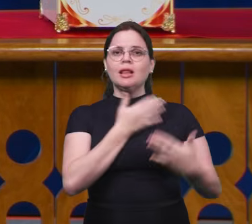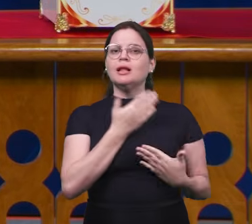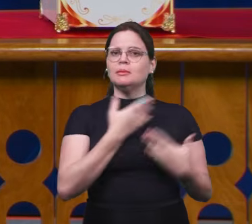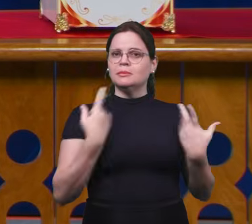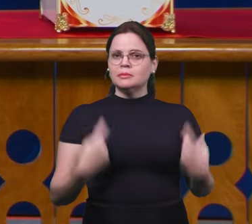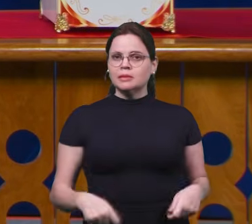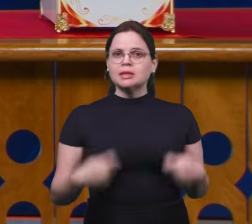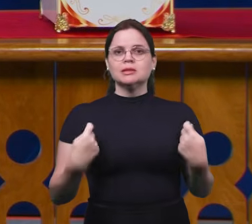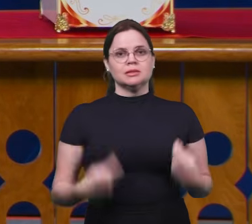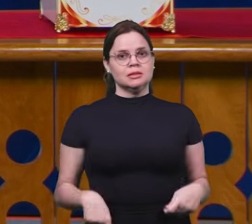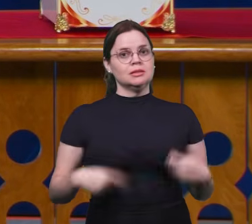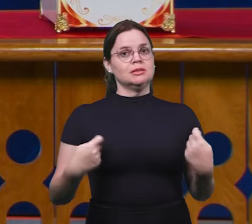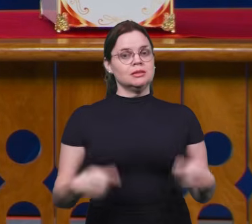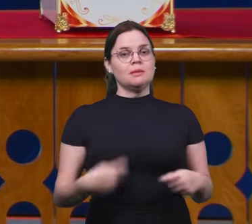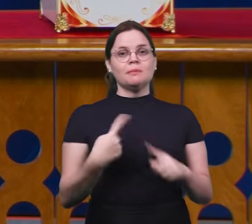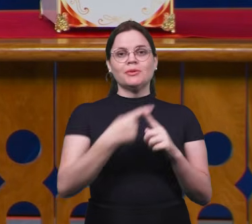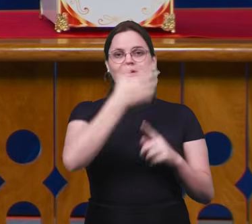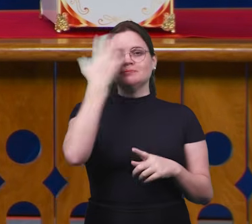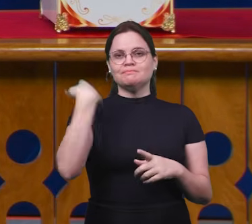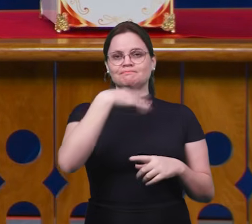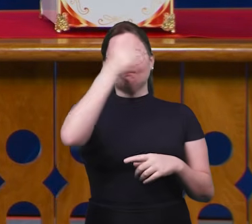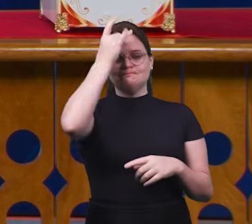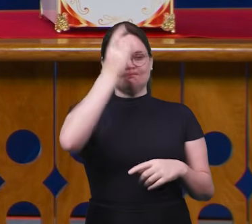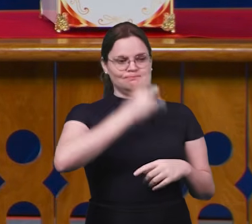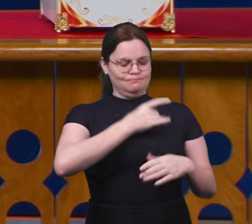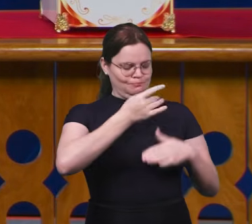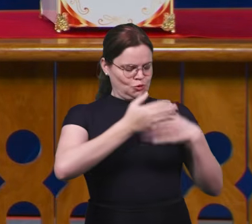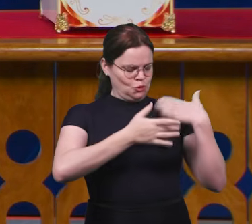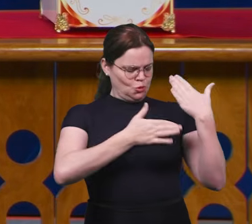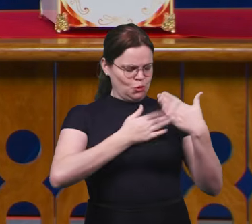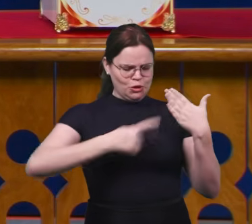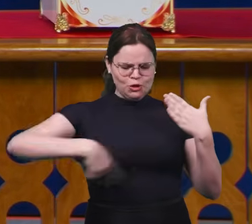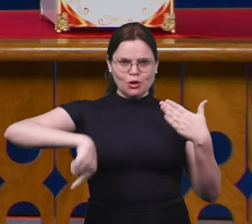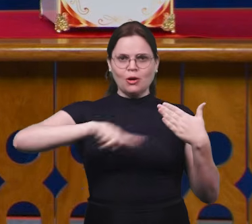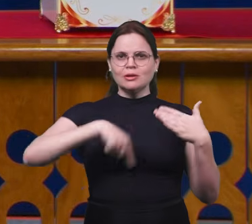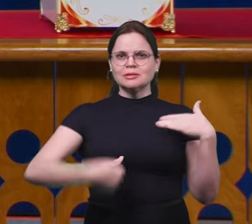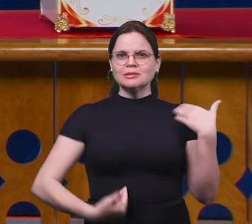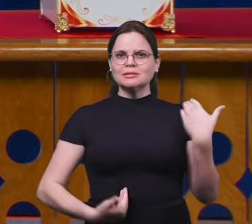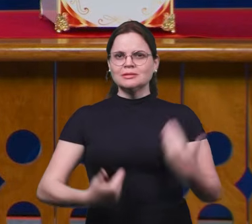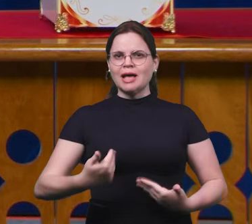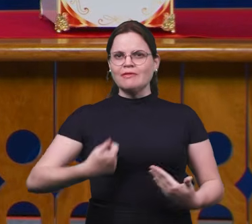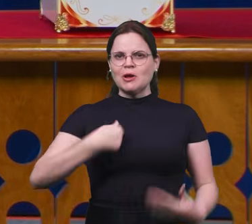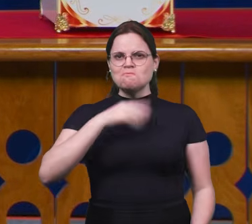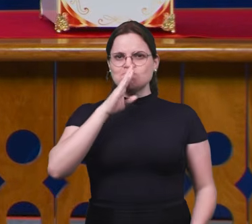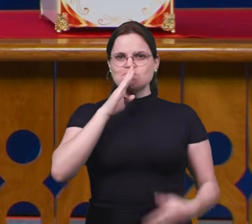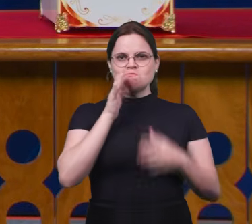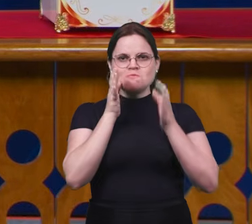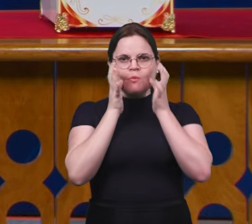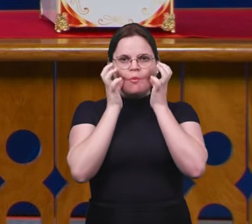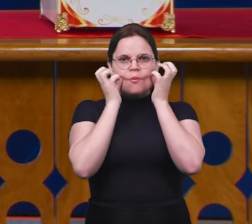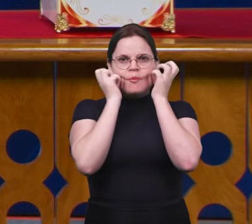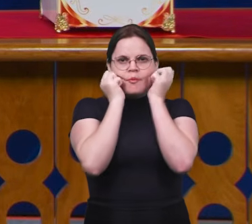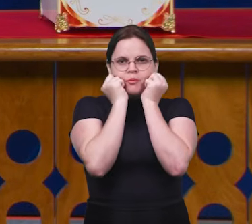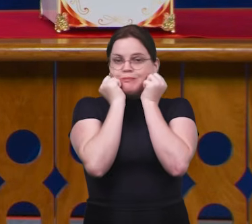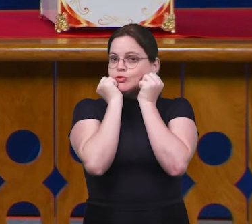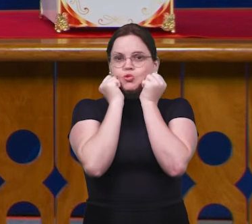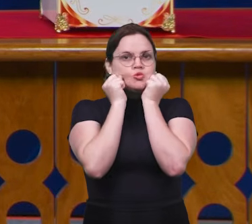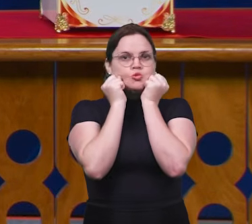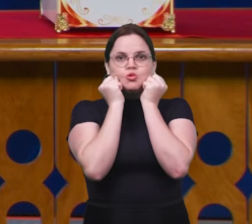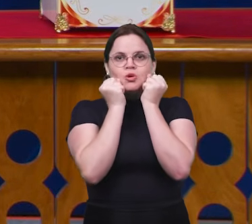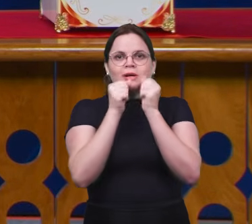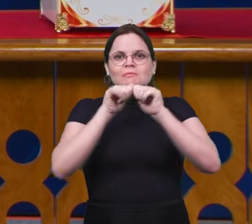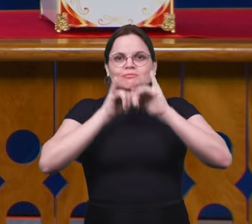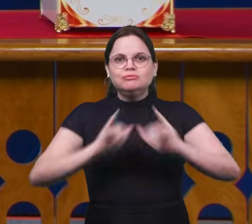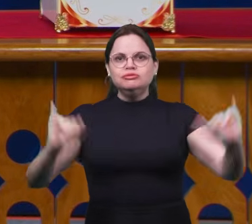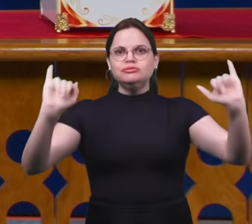O batismo com o Espírito Santo, ele faz com que a igreja não se cale. Foi a